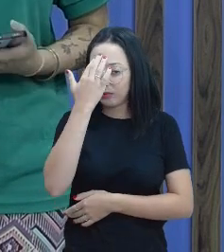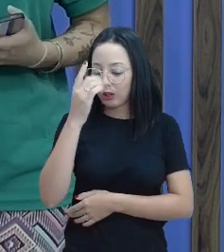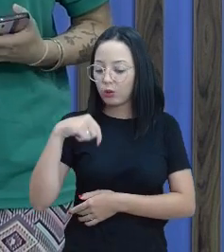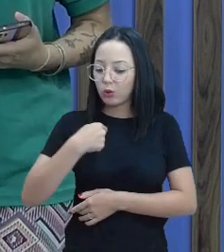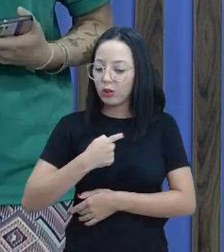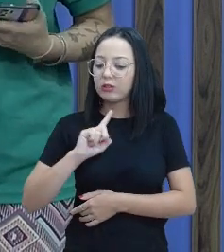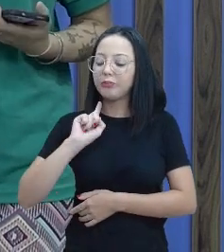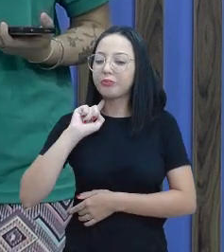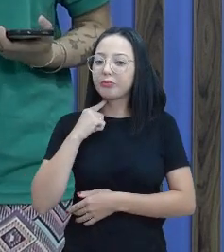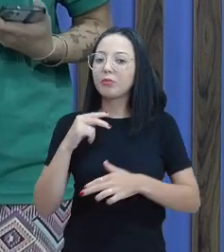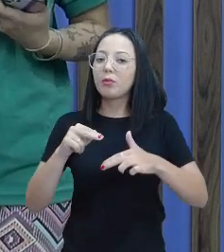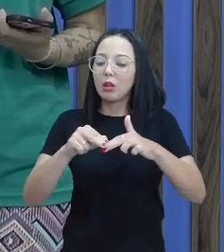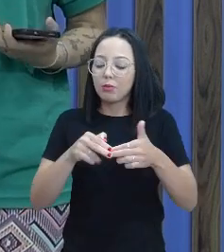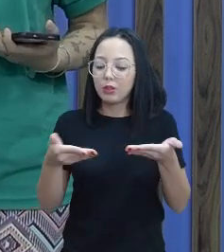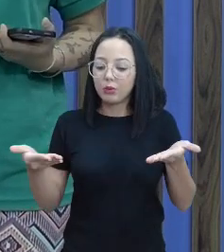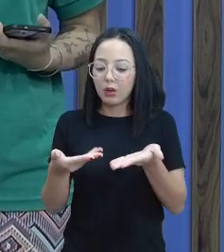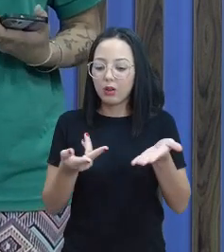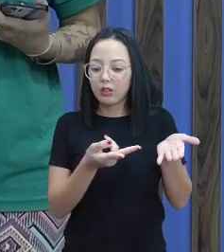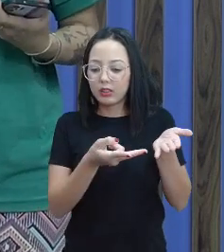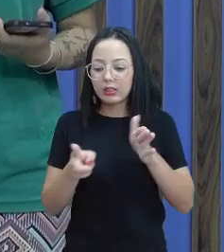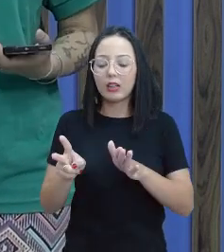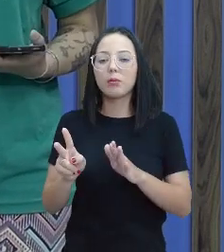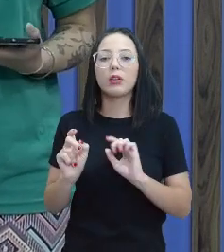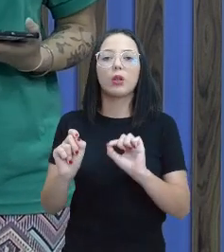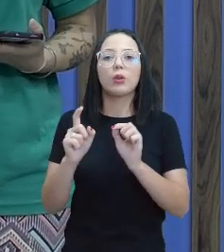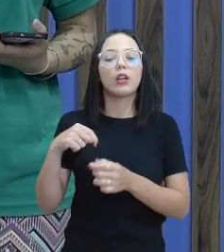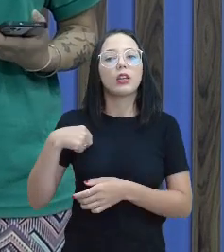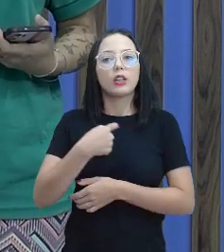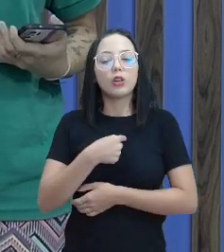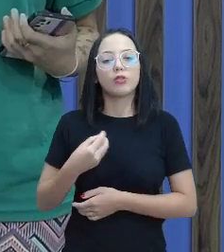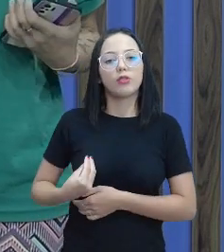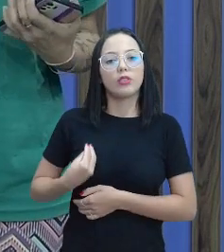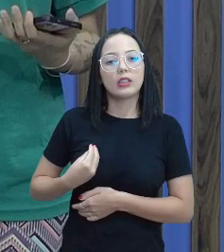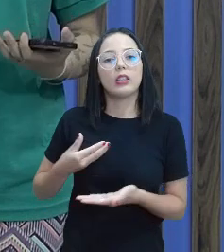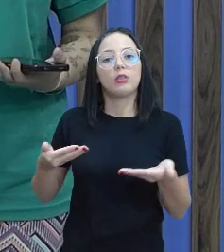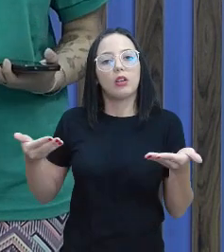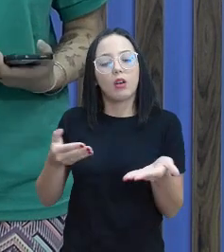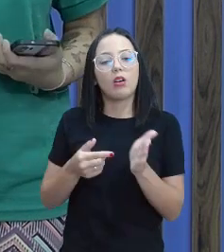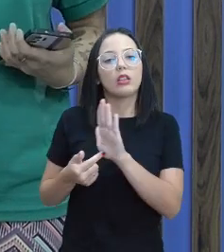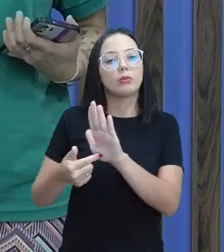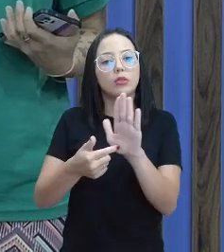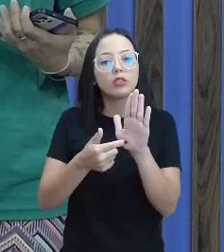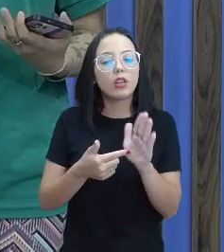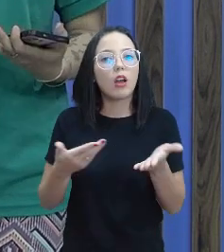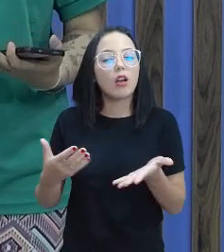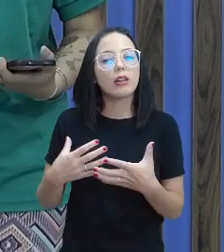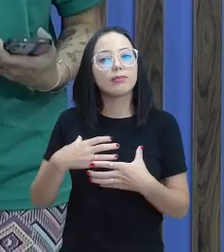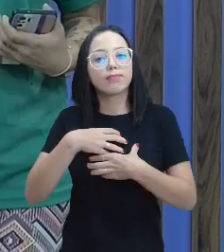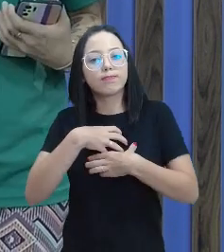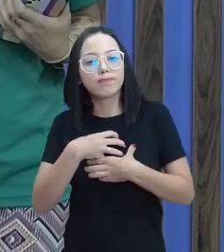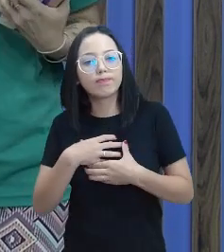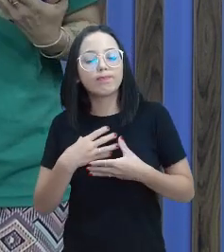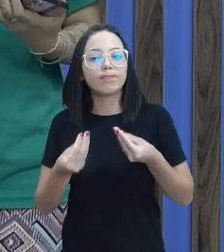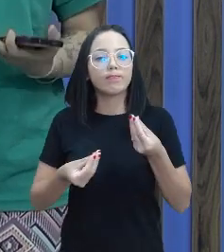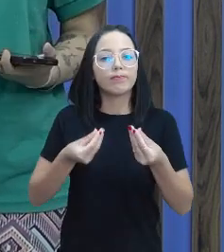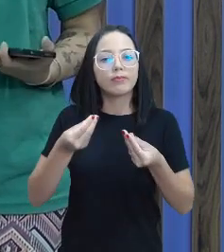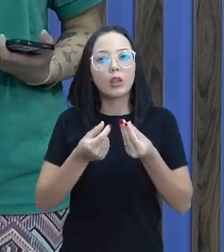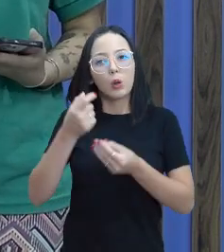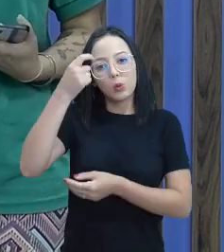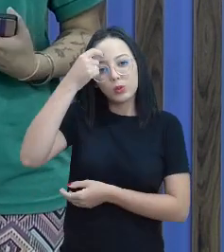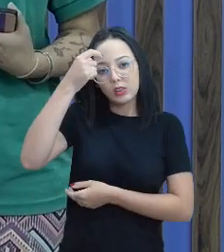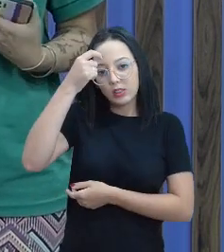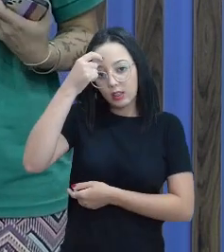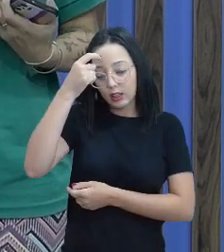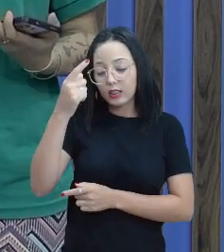resíduos. Então, essa semana é justamente que a gente está vivenciando, para trazer, né, essa sensibilização, essa